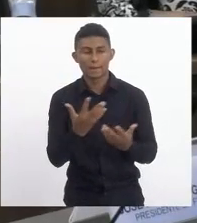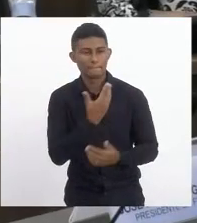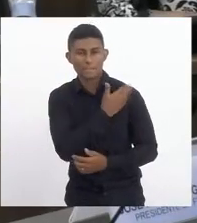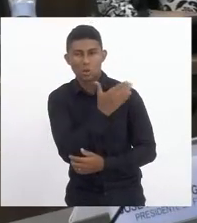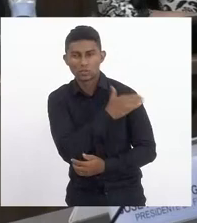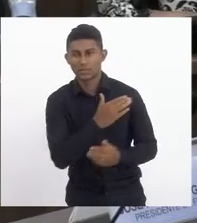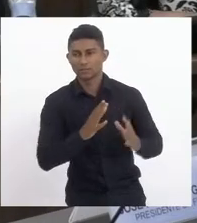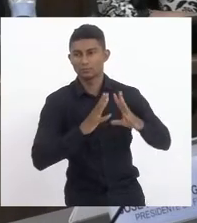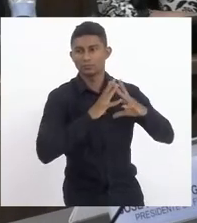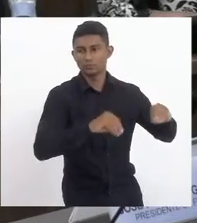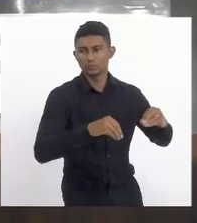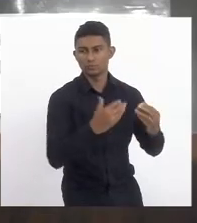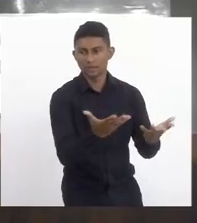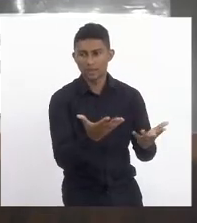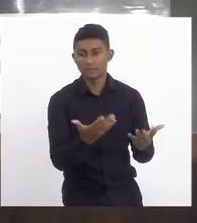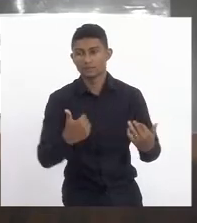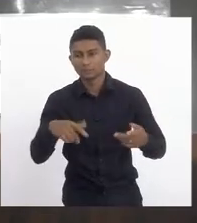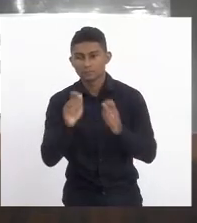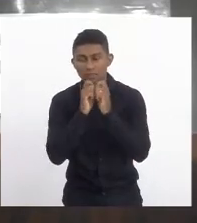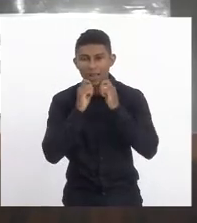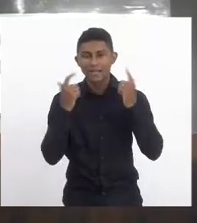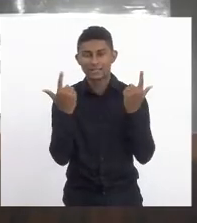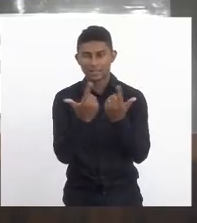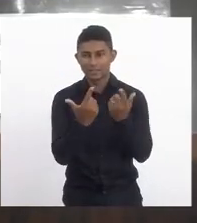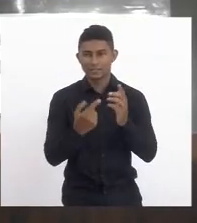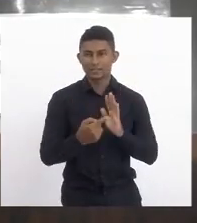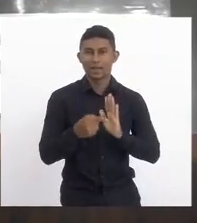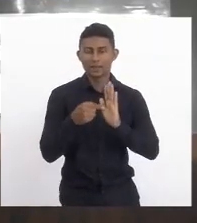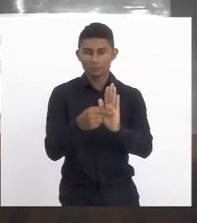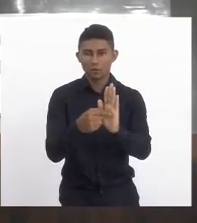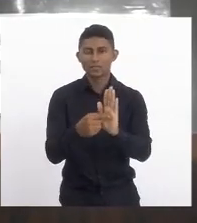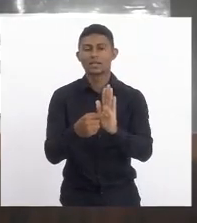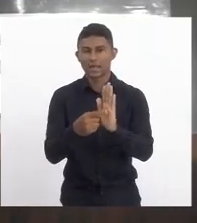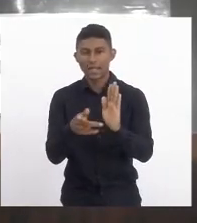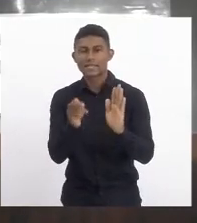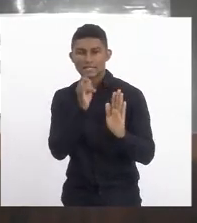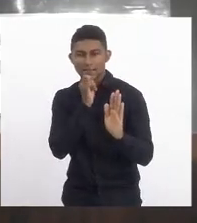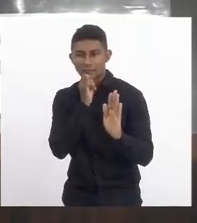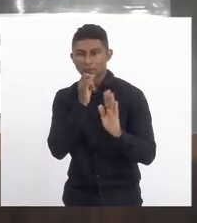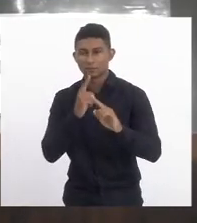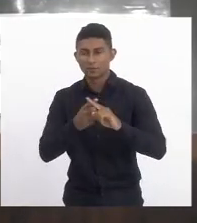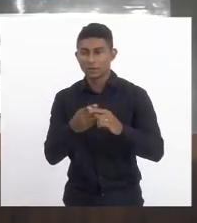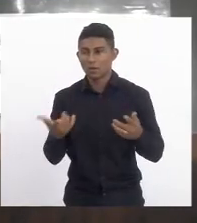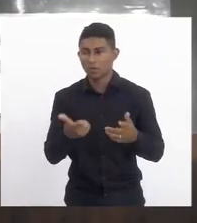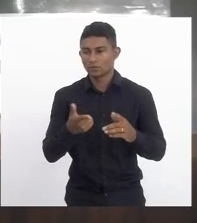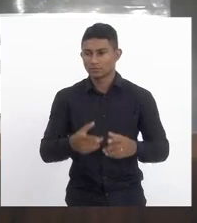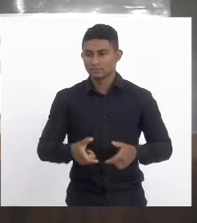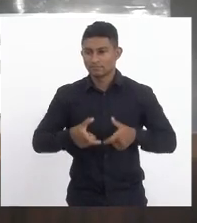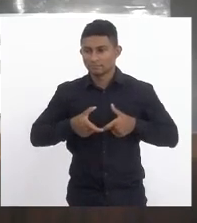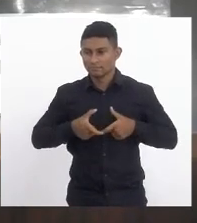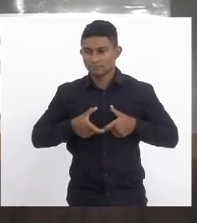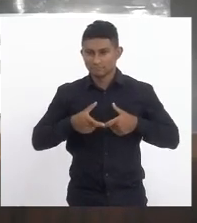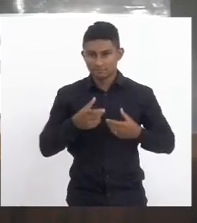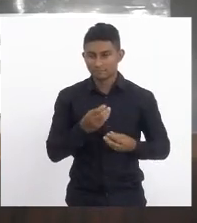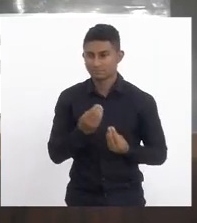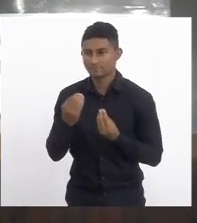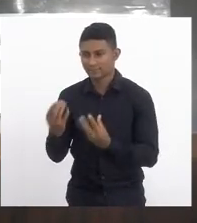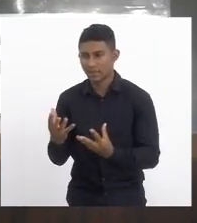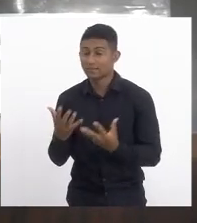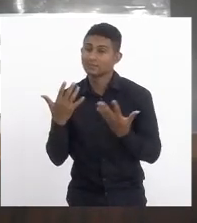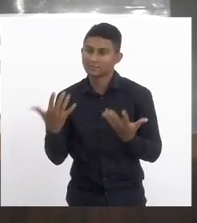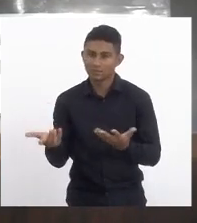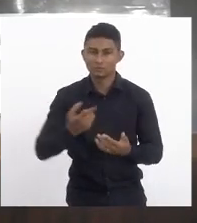um exemplo de congraçamento quando promove homenagens como esta de hoje. Portanto, precisamos combater toda e qualquer